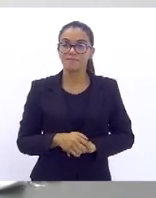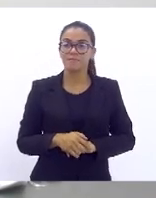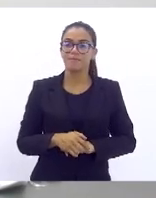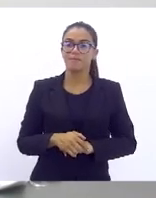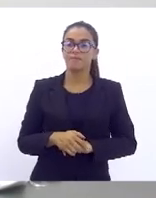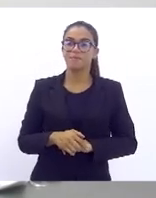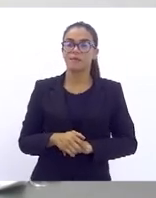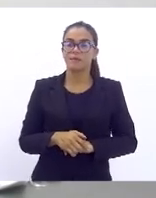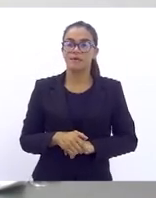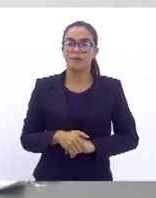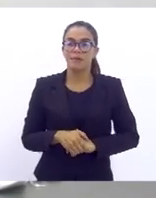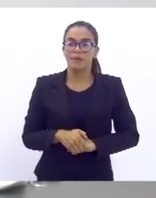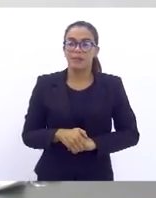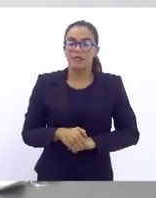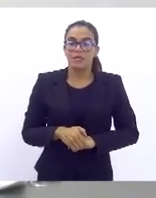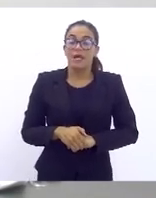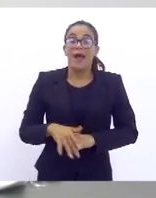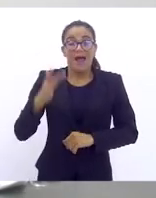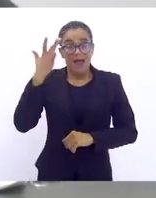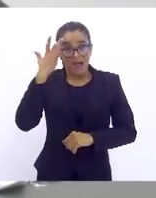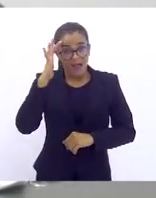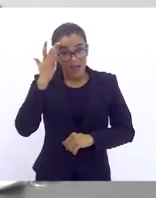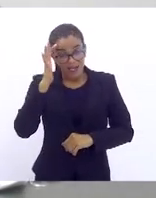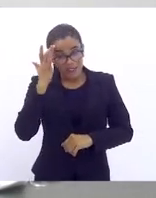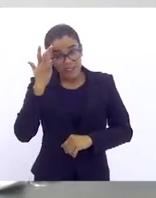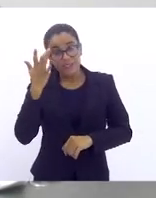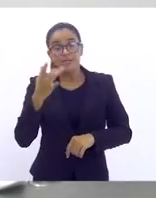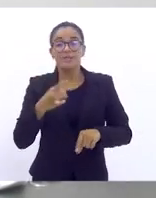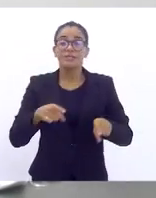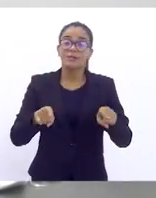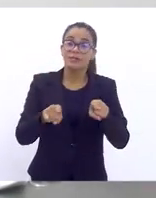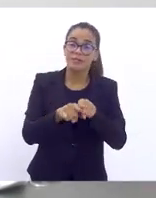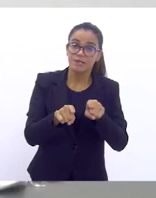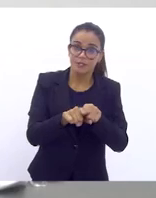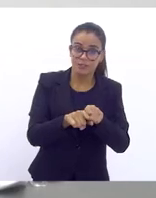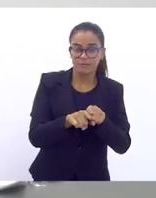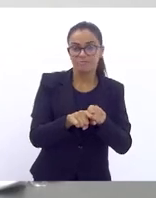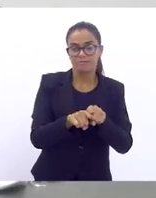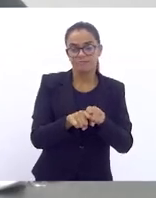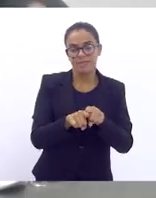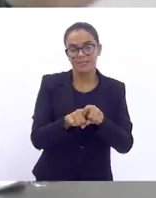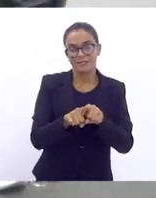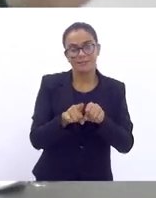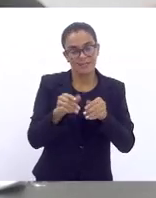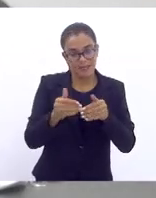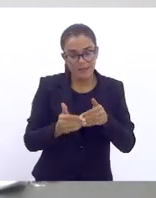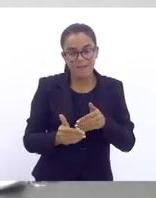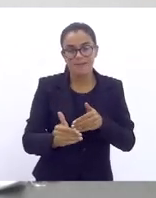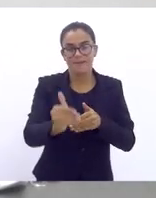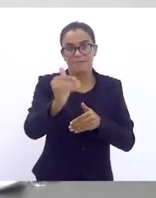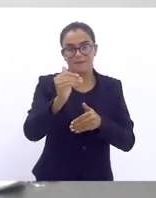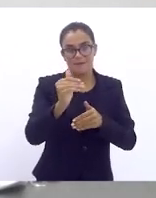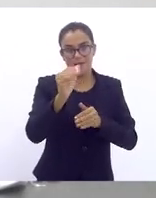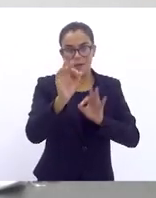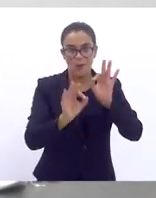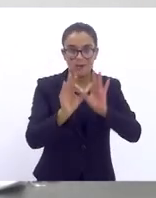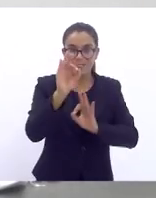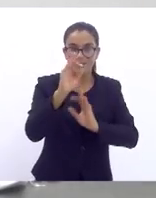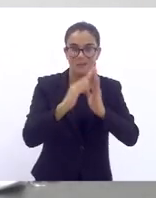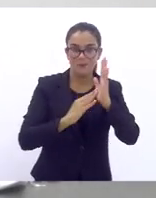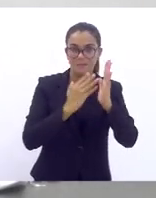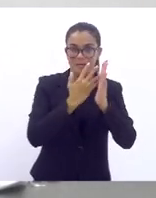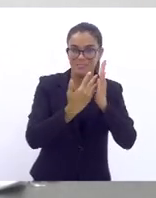presidente e acho que a partir daí chegado usando